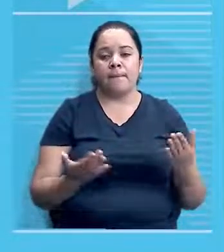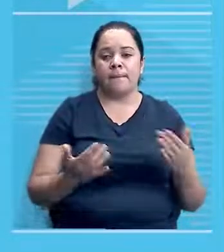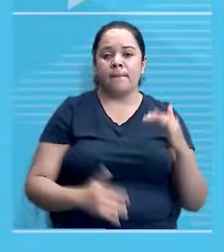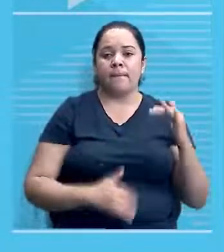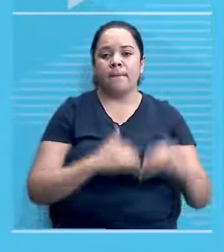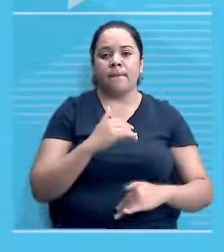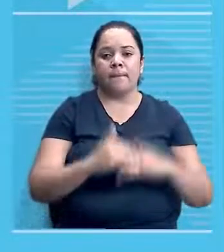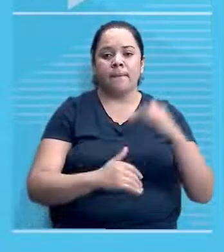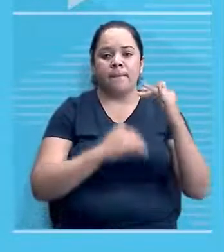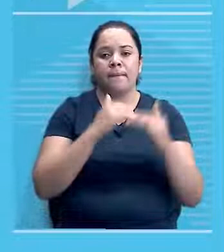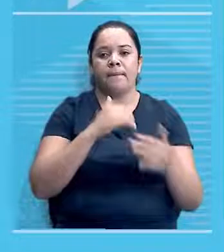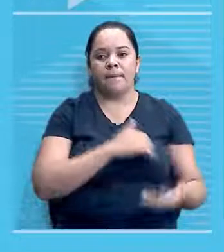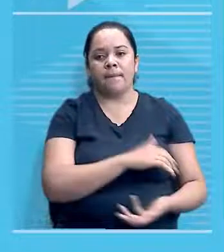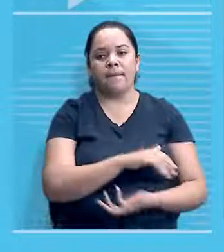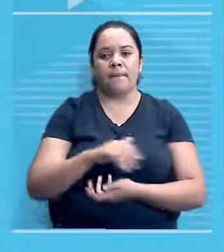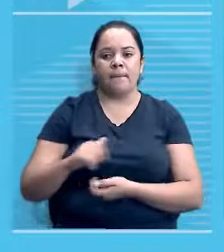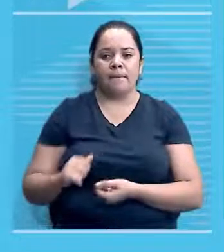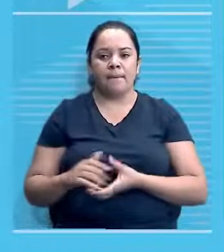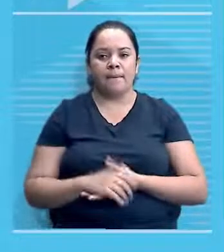planeta